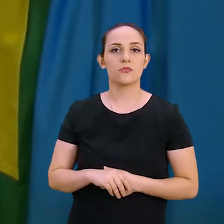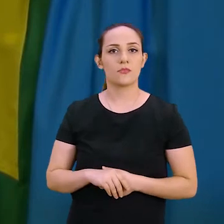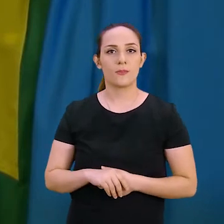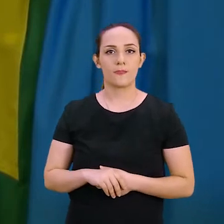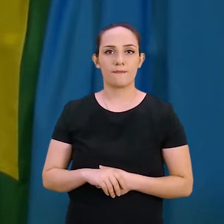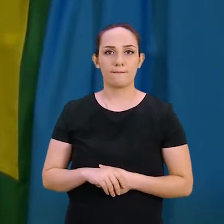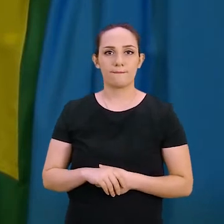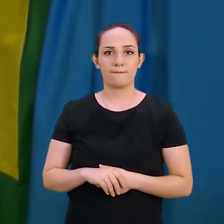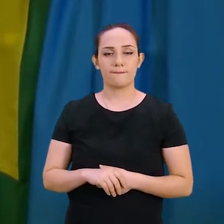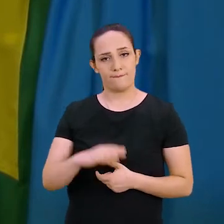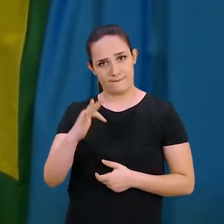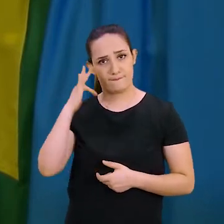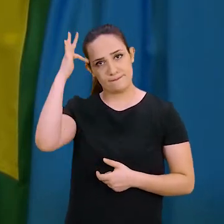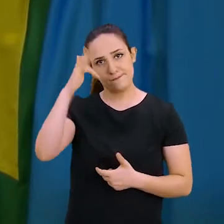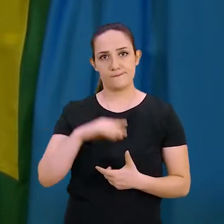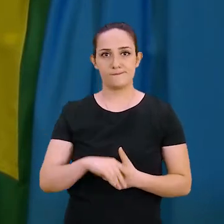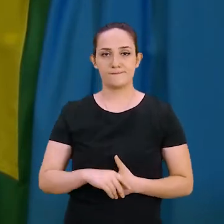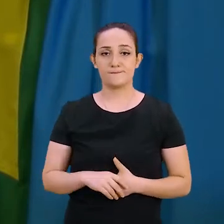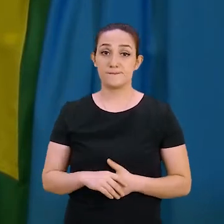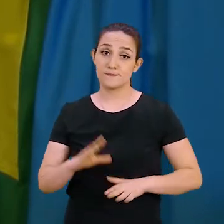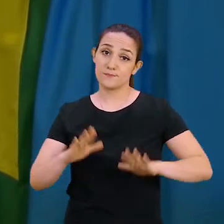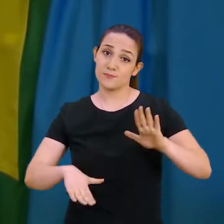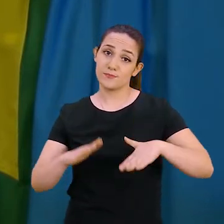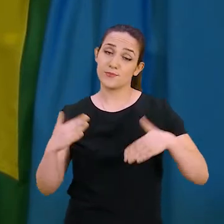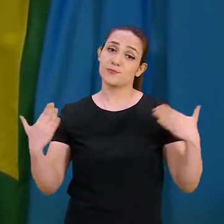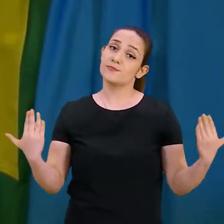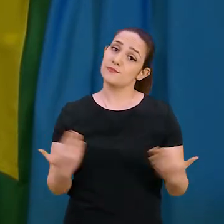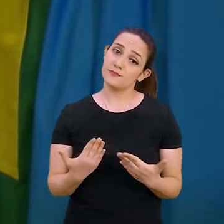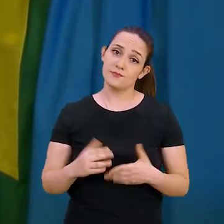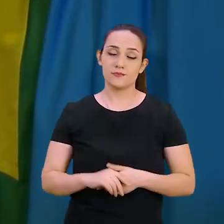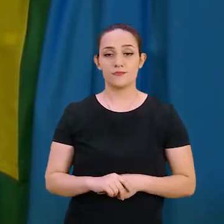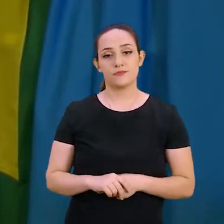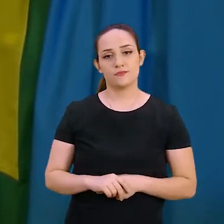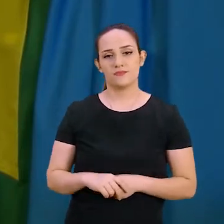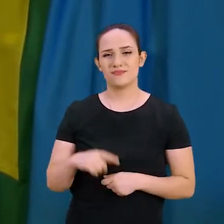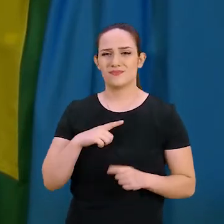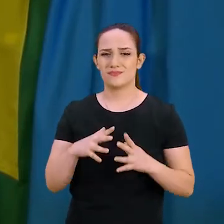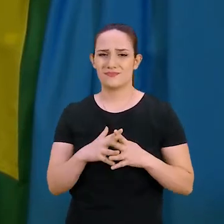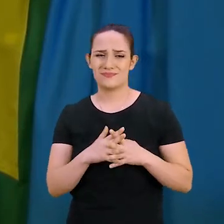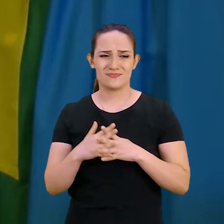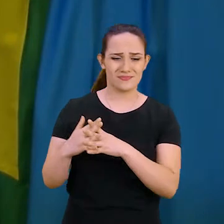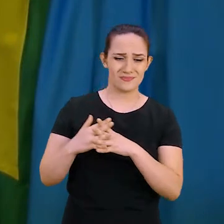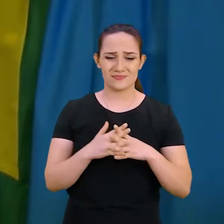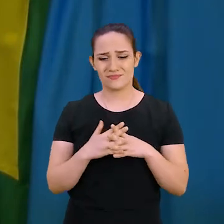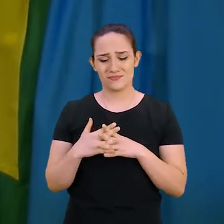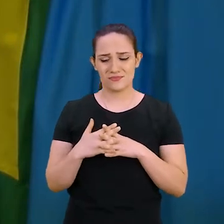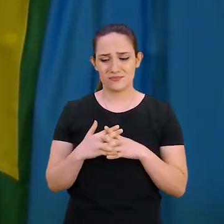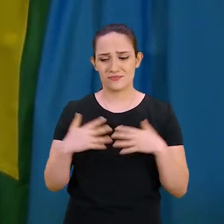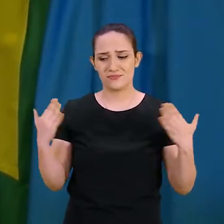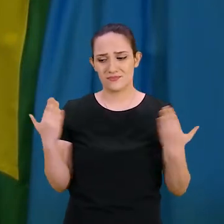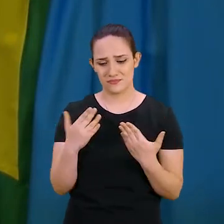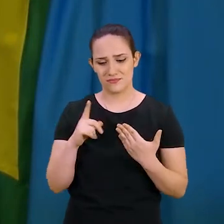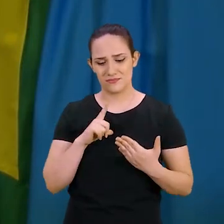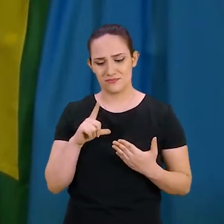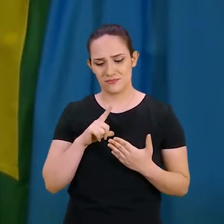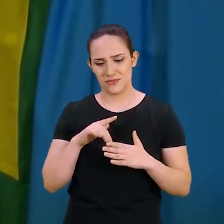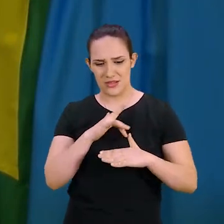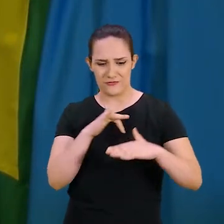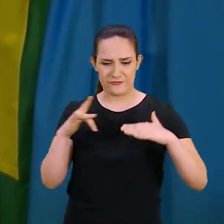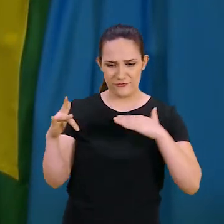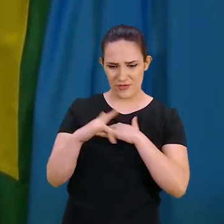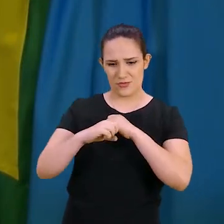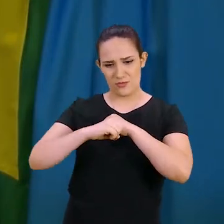vai exercer o voto no futuro. Então, talvez hoje, com essa confusão que está acontecendo, com a introdução